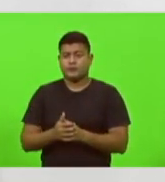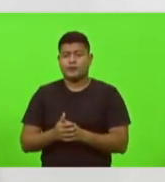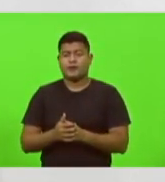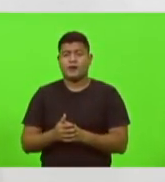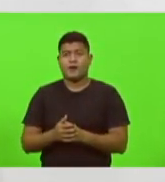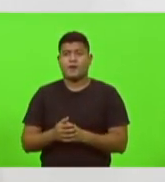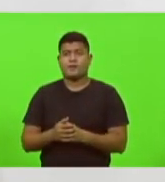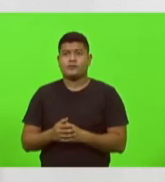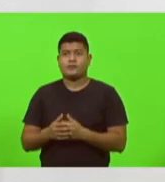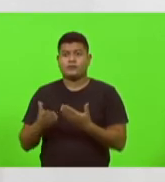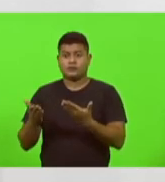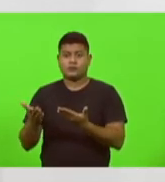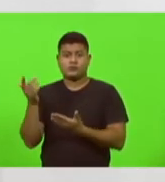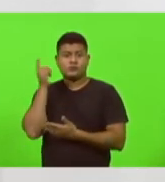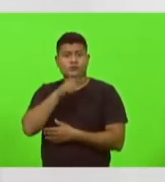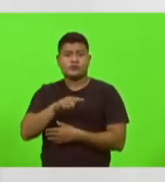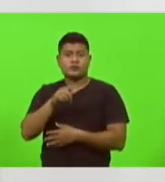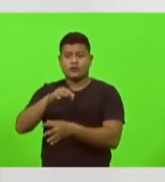a SIDASC